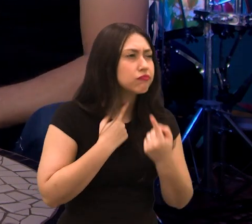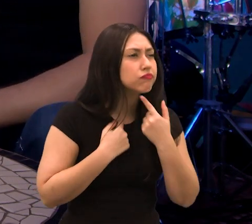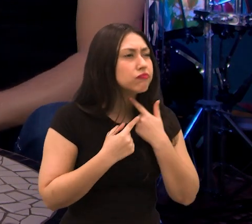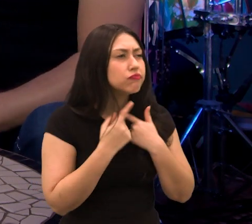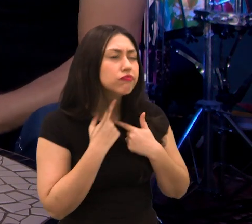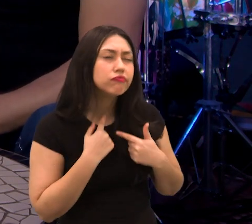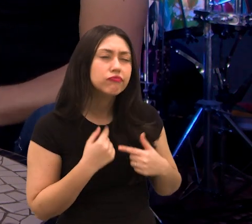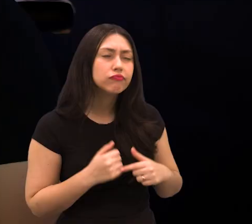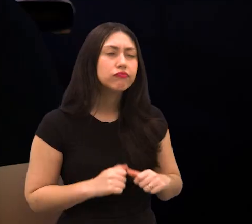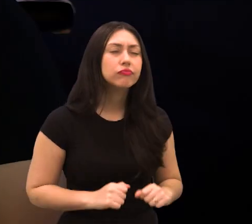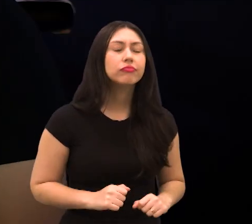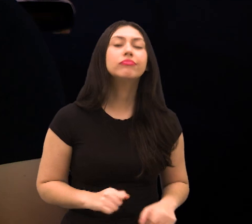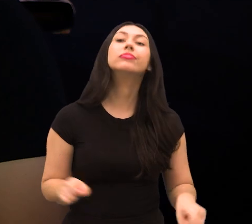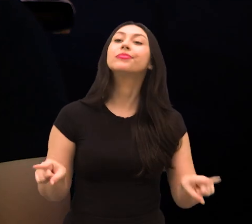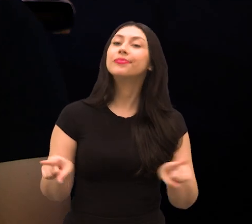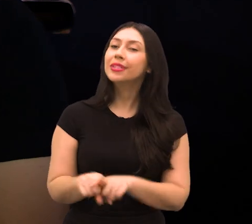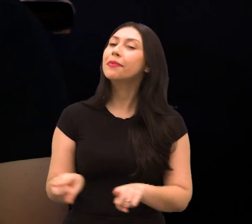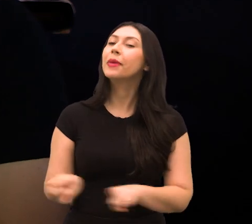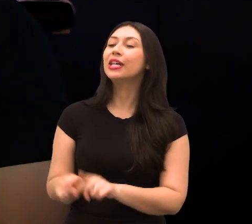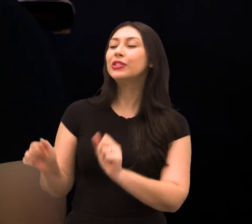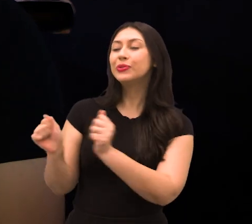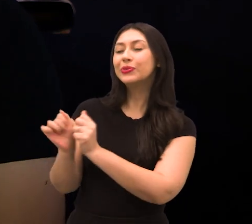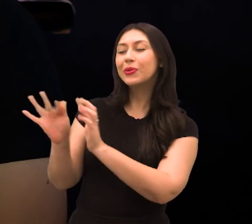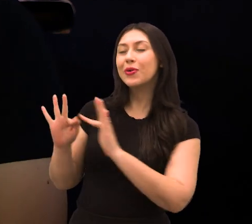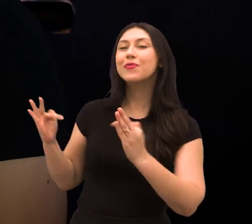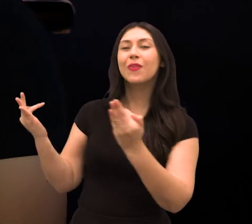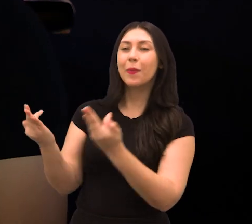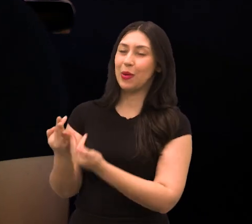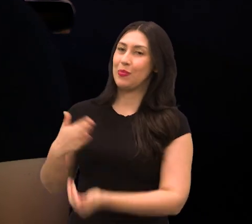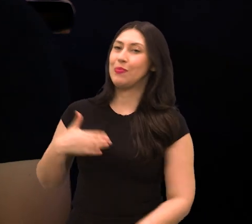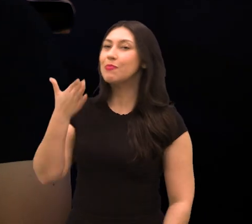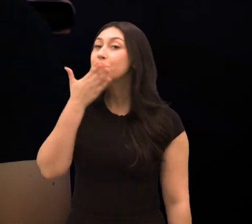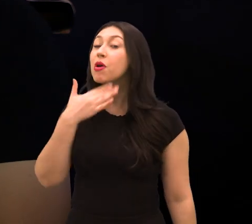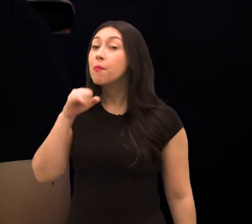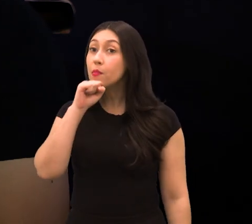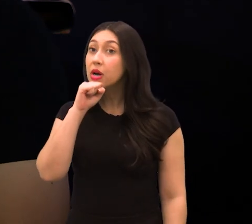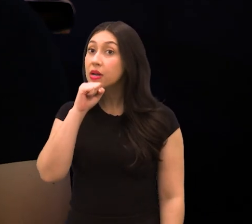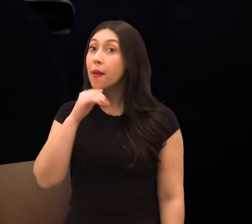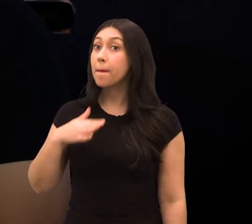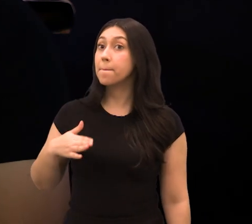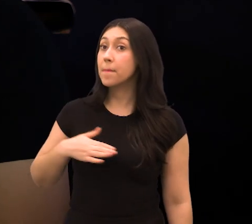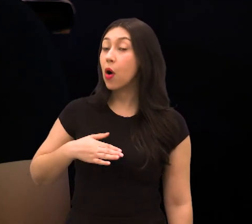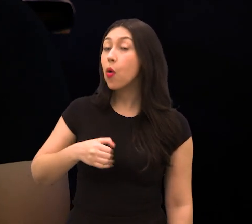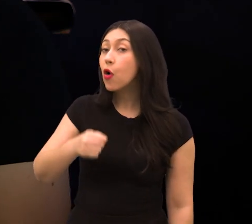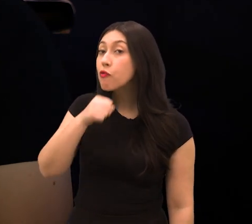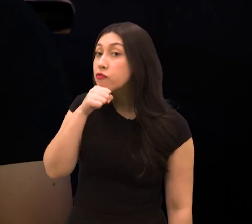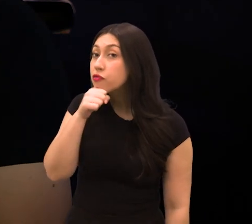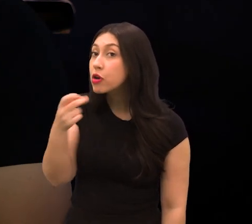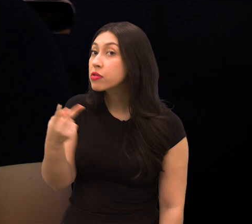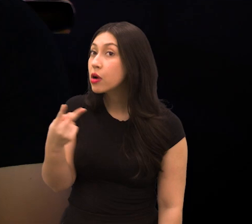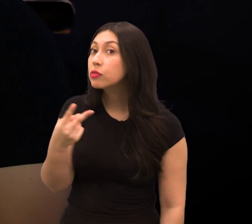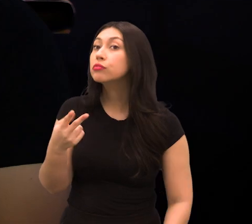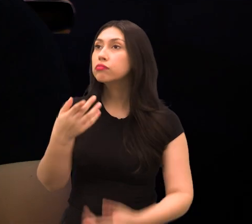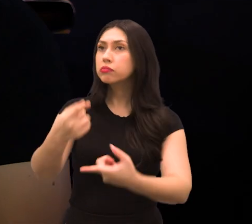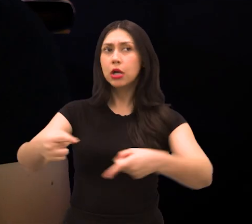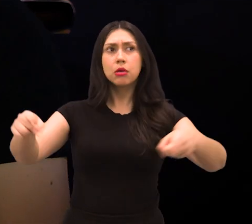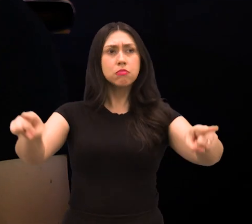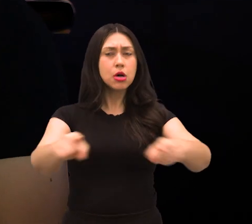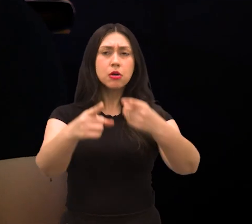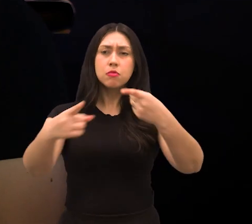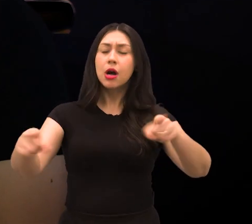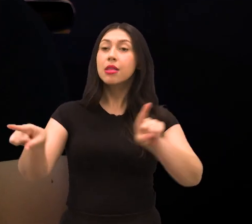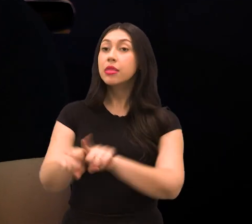ramo, principalmente? Também através da família, da parte do meu pai. Meu bisavô foi maestro, meu avô também tinha uma bandinha,